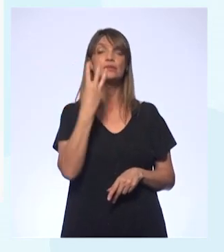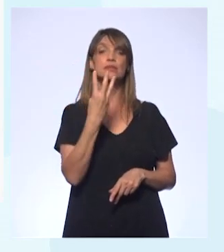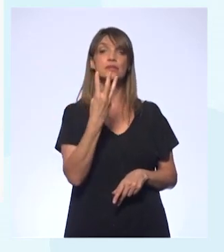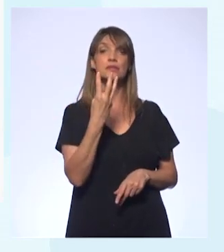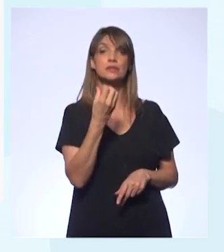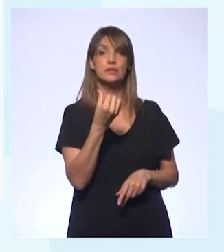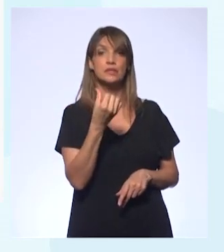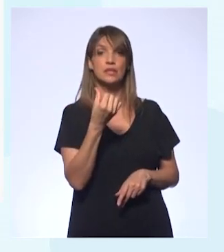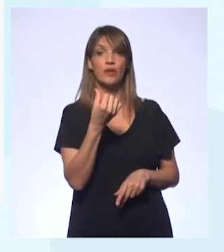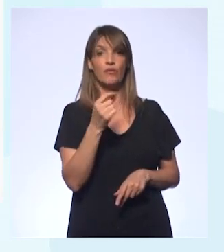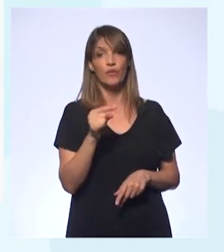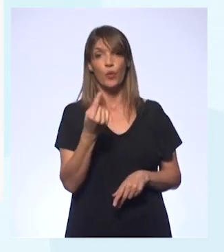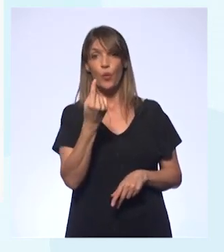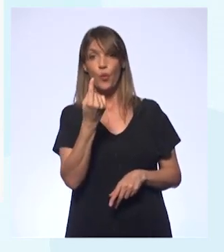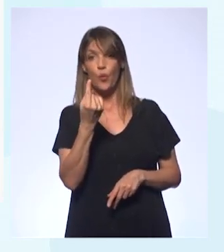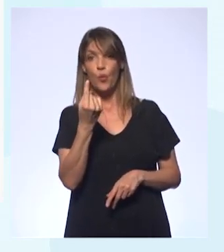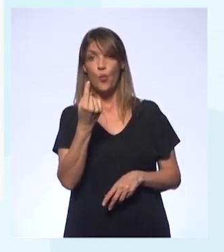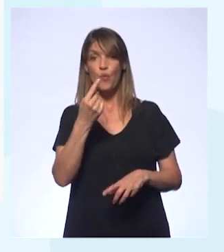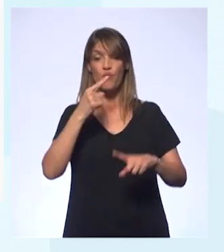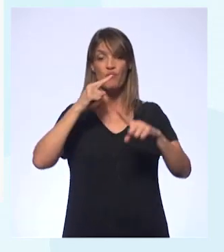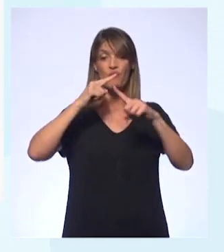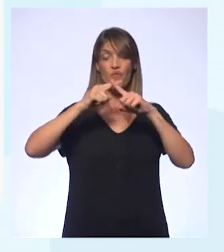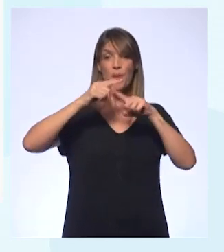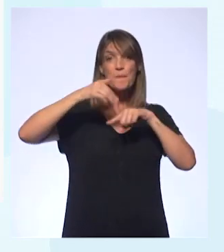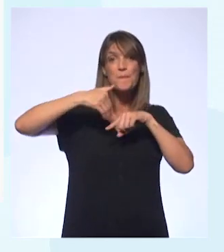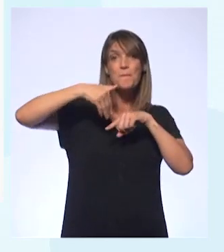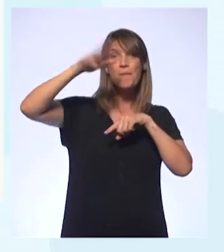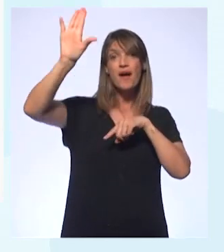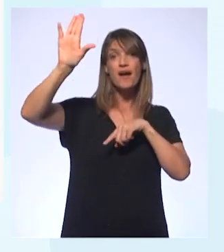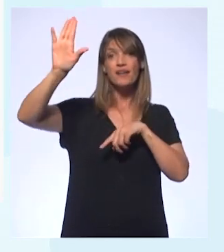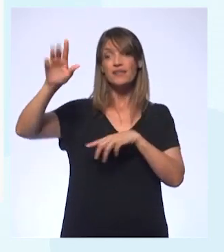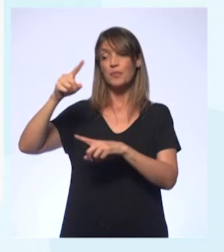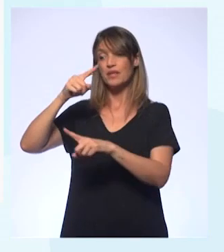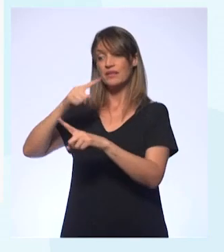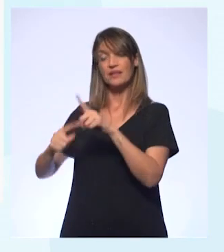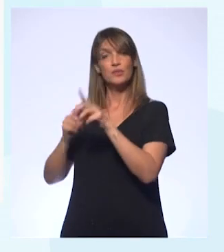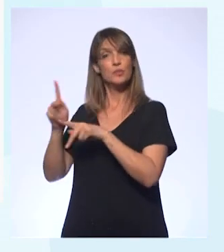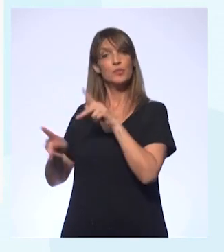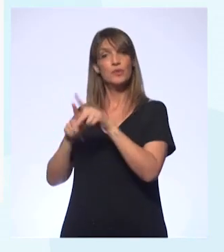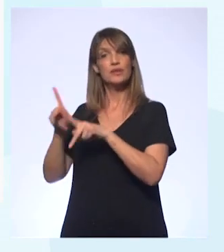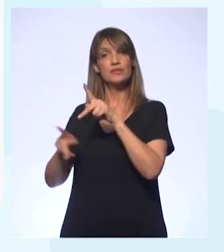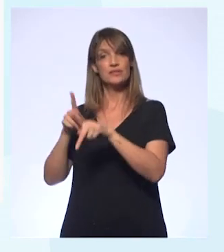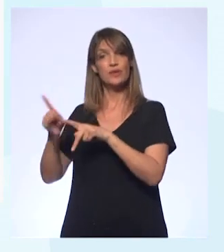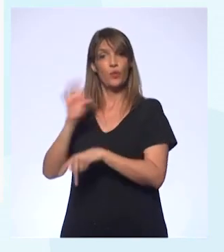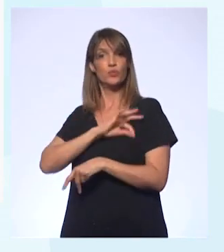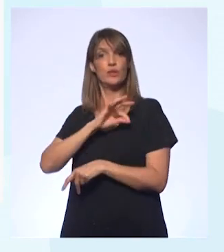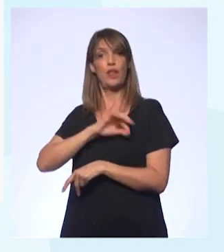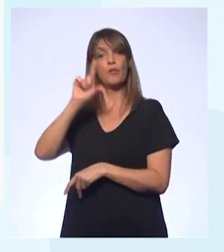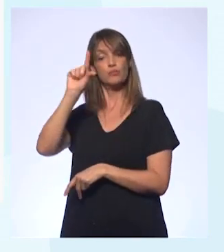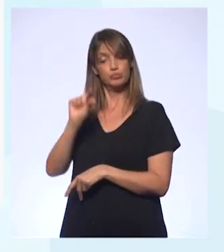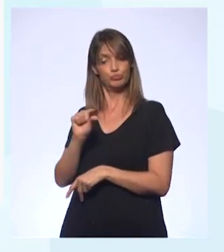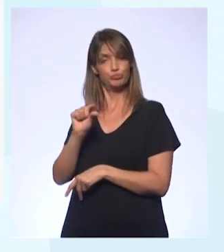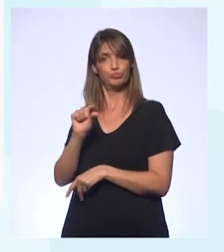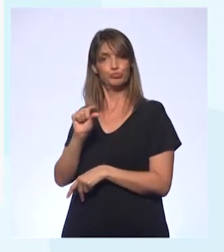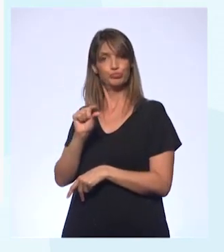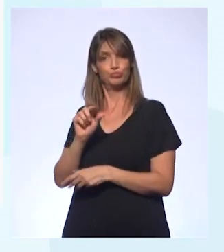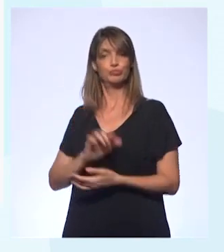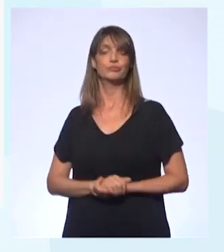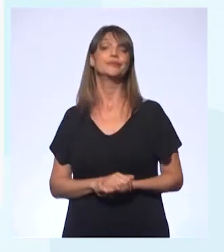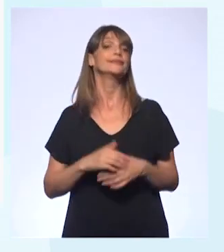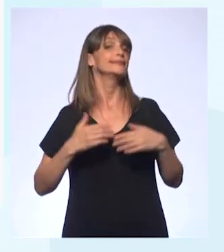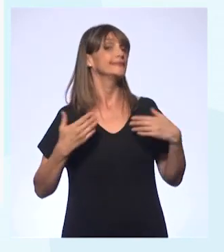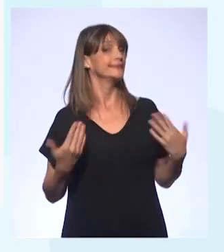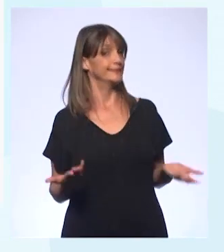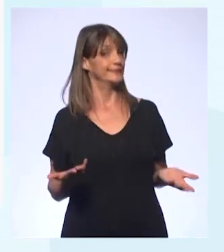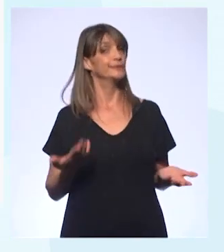36,1 vezes mais que a metade da população com os menores rendimentos. Né? Então, mais uma vez,